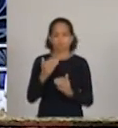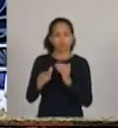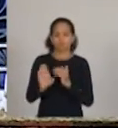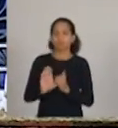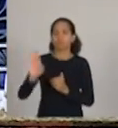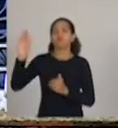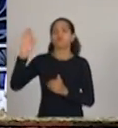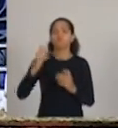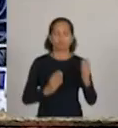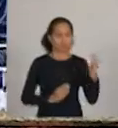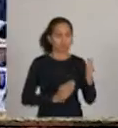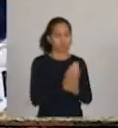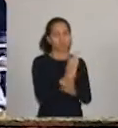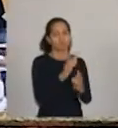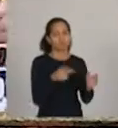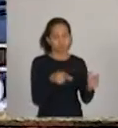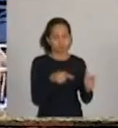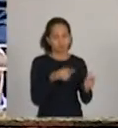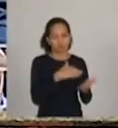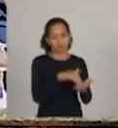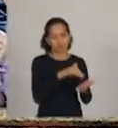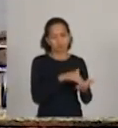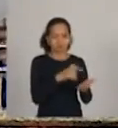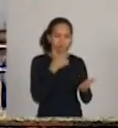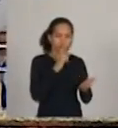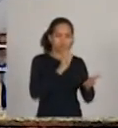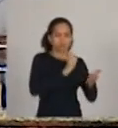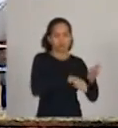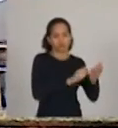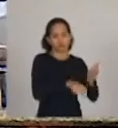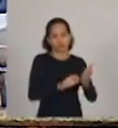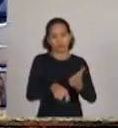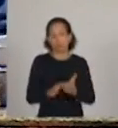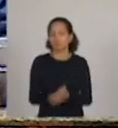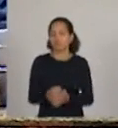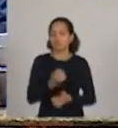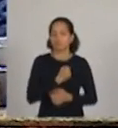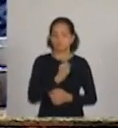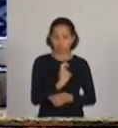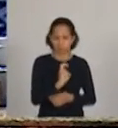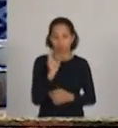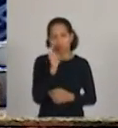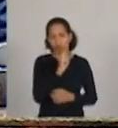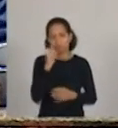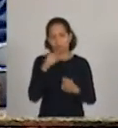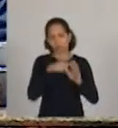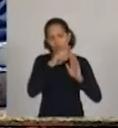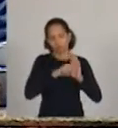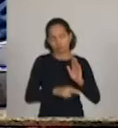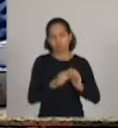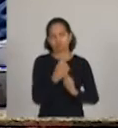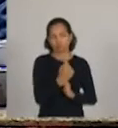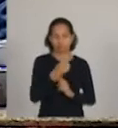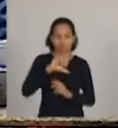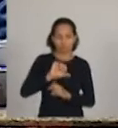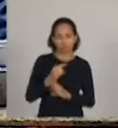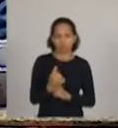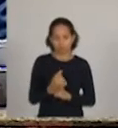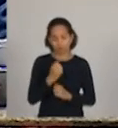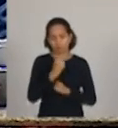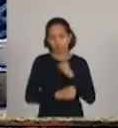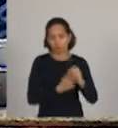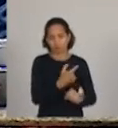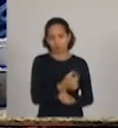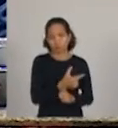manifestam. Aprovado a Secretaria para Extração dos Autógrafos. Número 5, discussão única em regime de urgência, projeto de lei 191-2021, oriundo